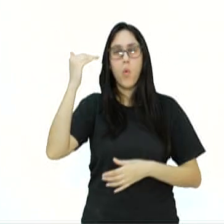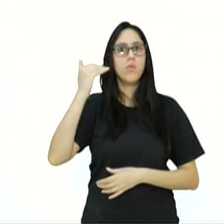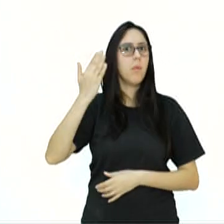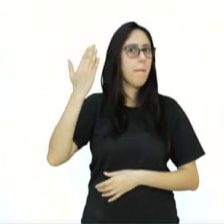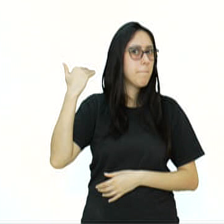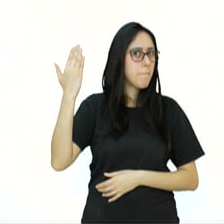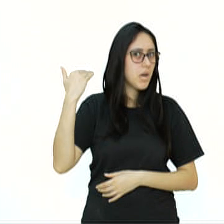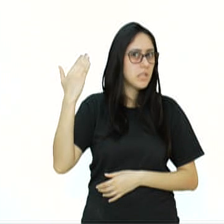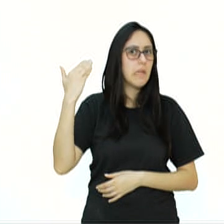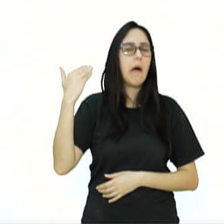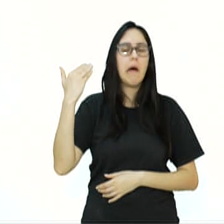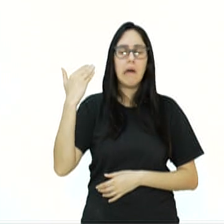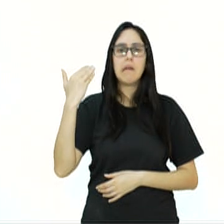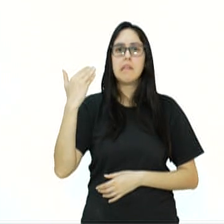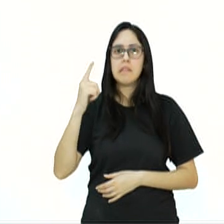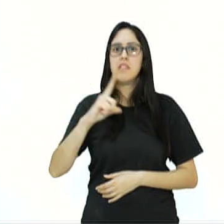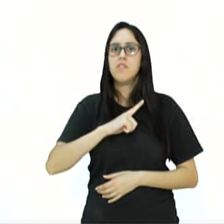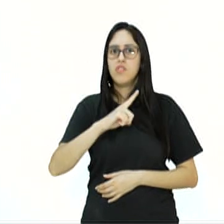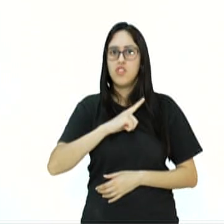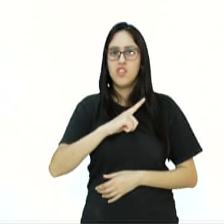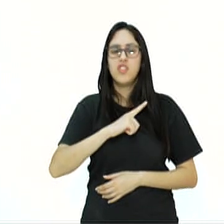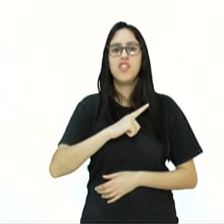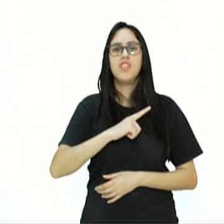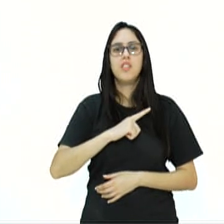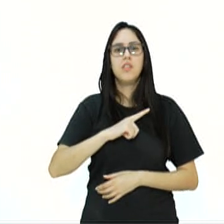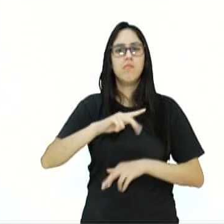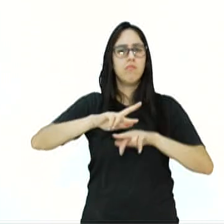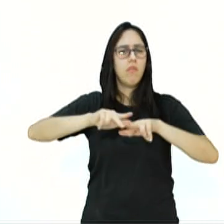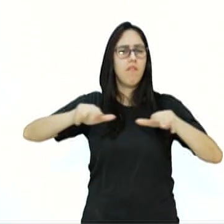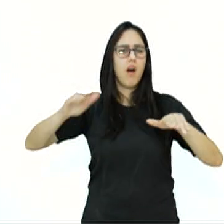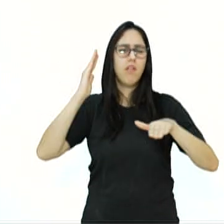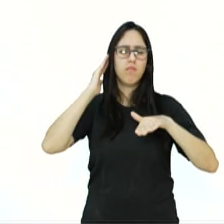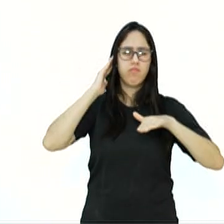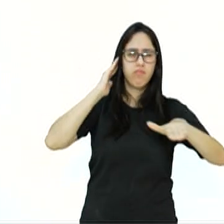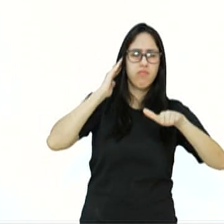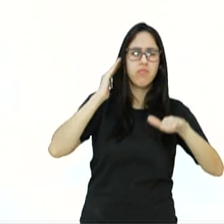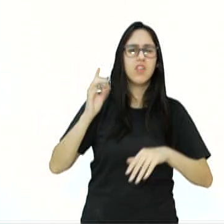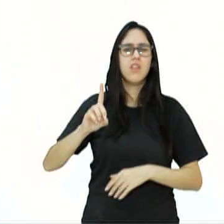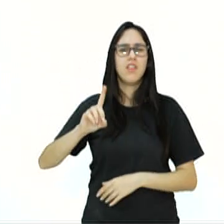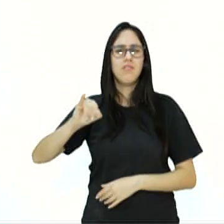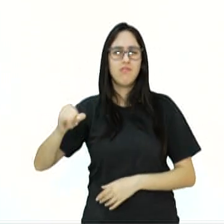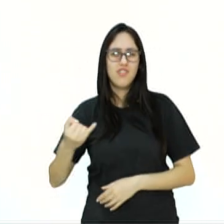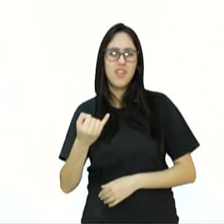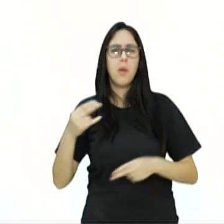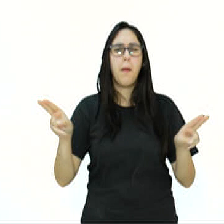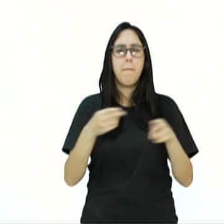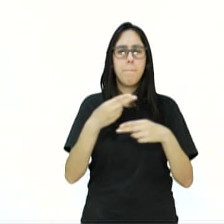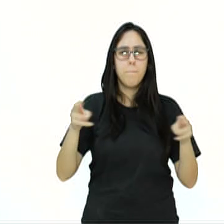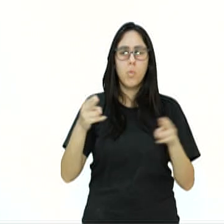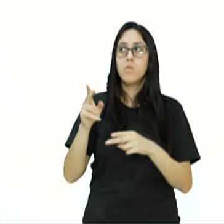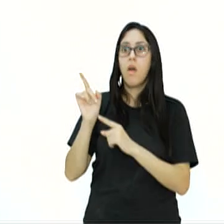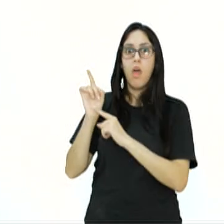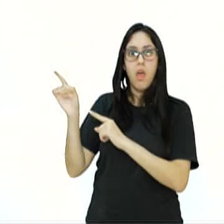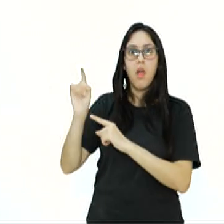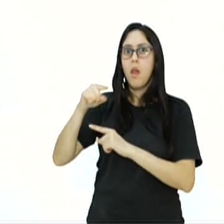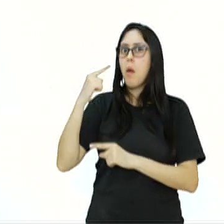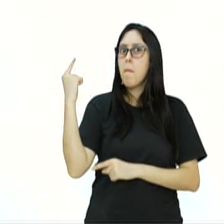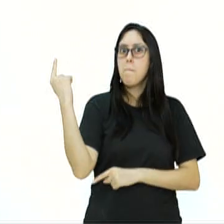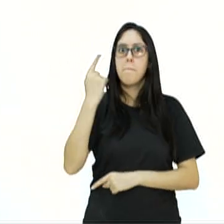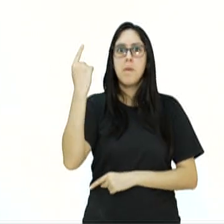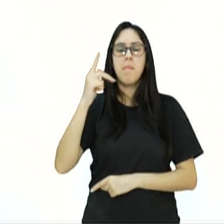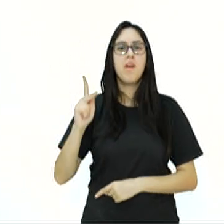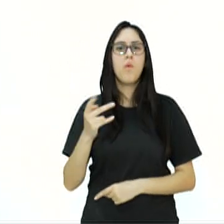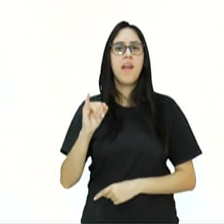na década, do qual fazia parte o DJ Joseph Sadler, e ele é pioneiro no movimento do hip hop, que depois vai ganhar, né,